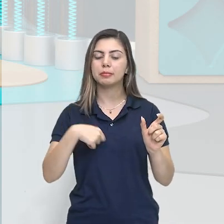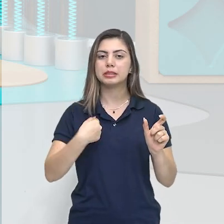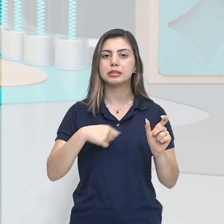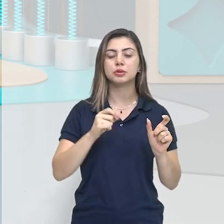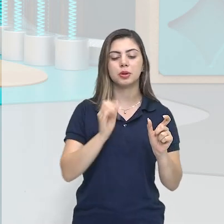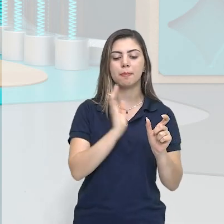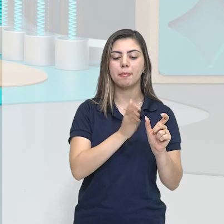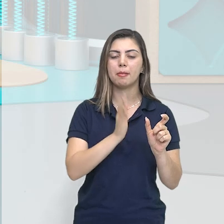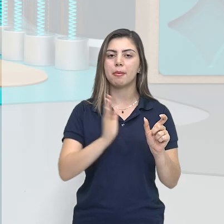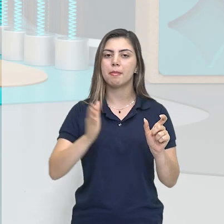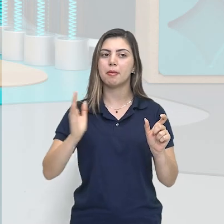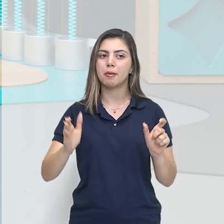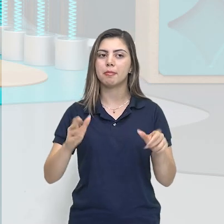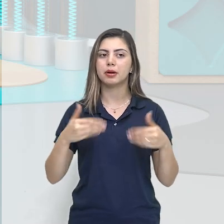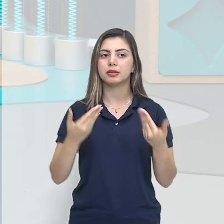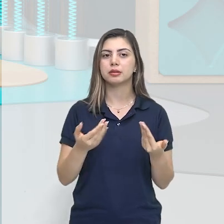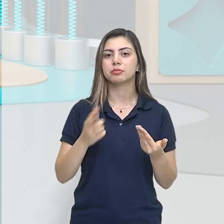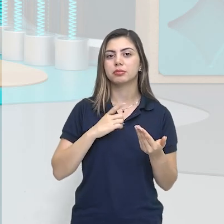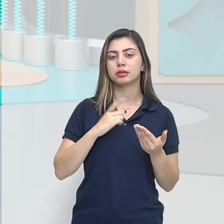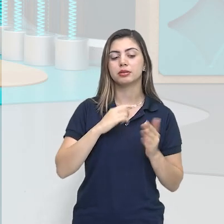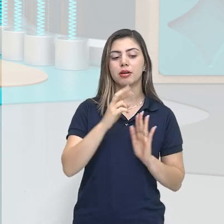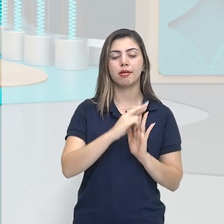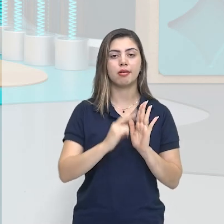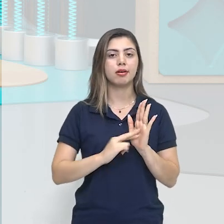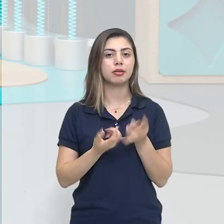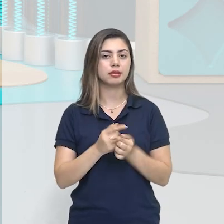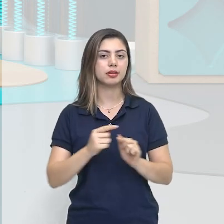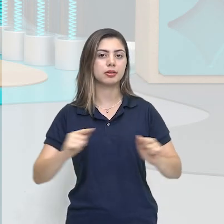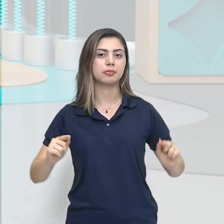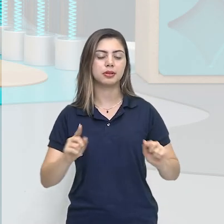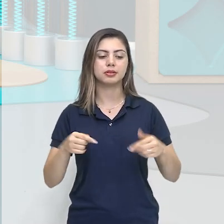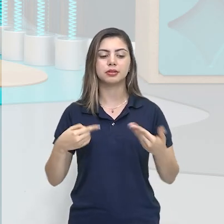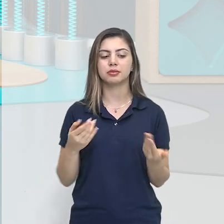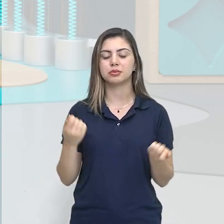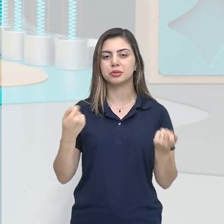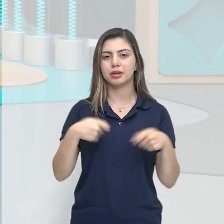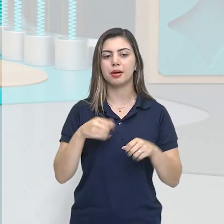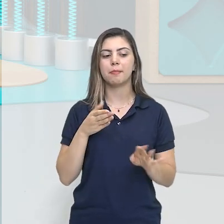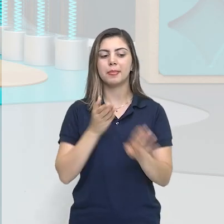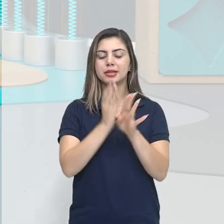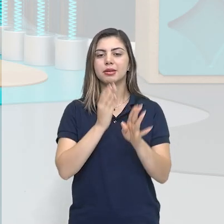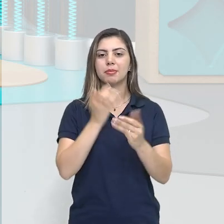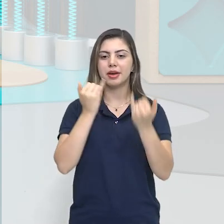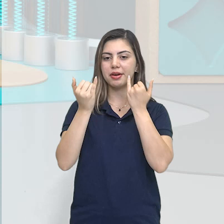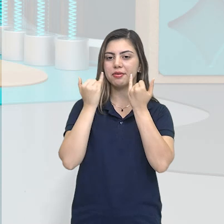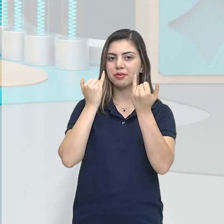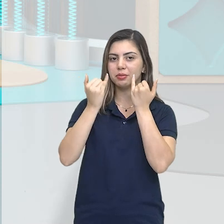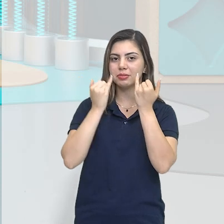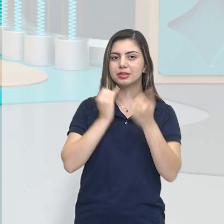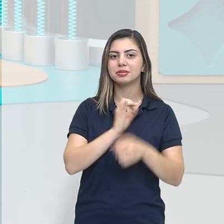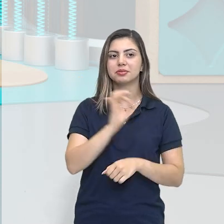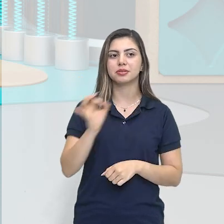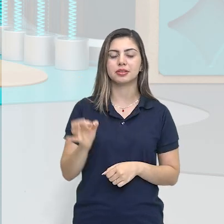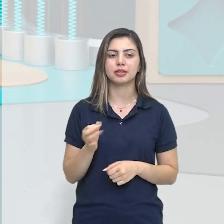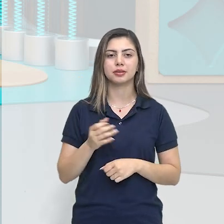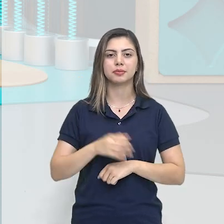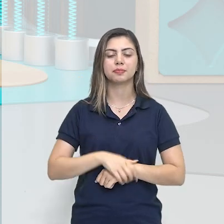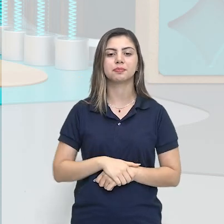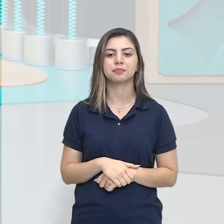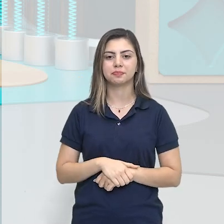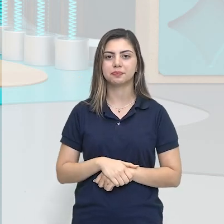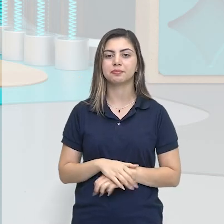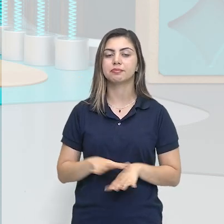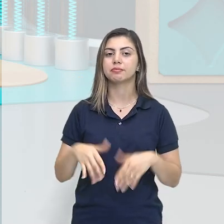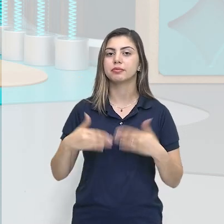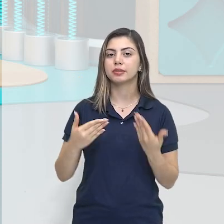né, organizada, de acordo com a gramática normativa, e a gente vai conseguir ter uma informação adequada,